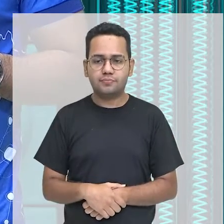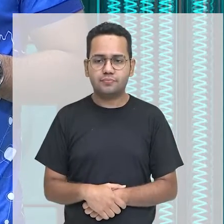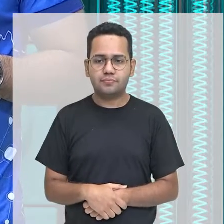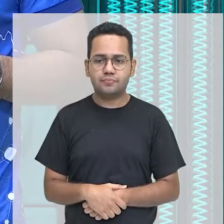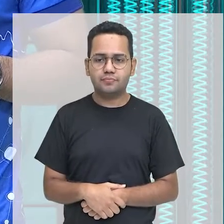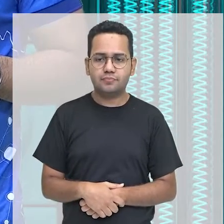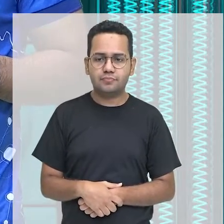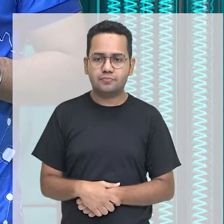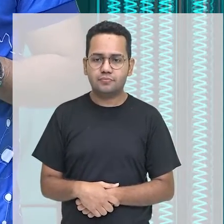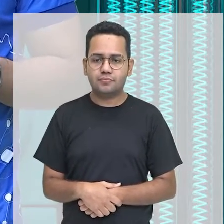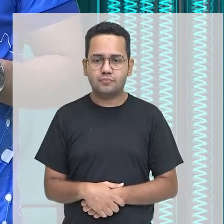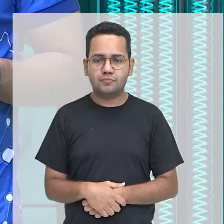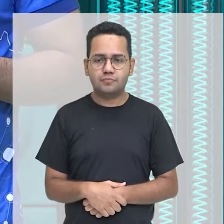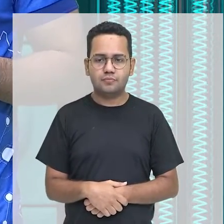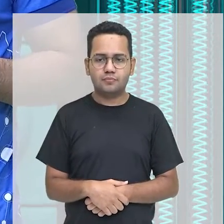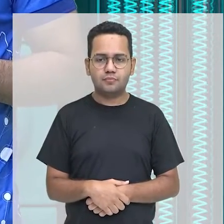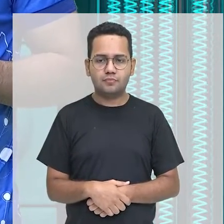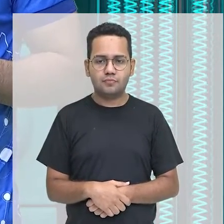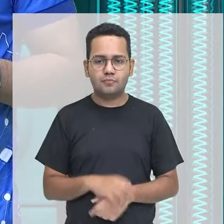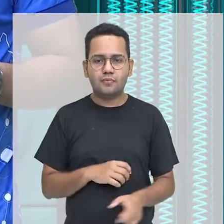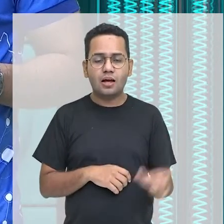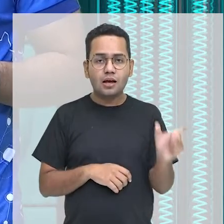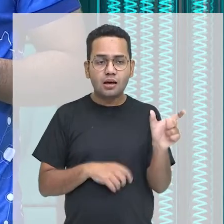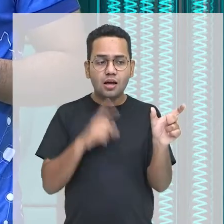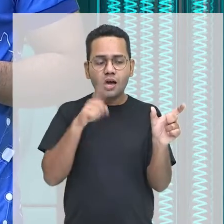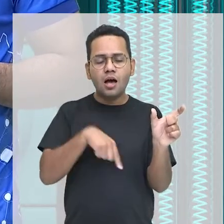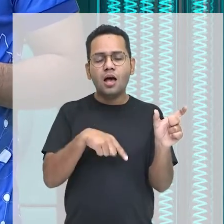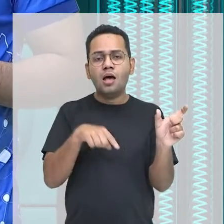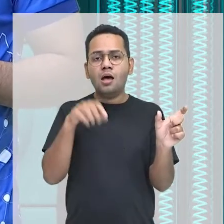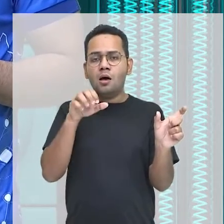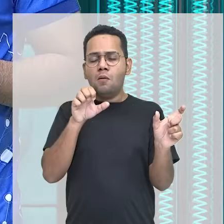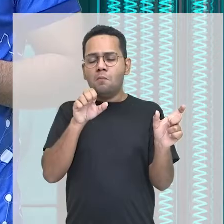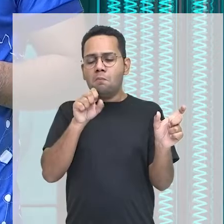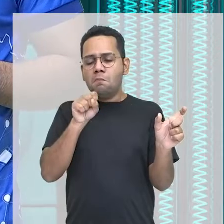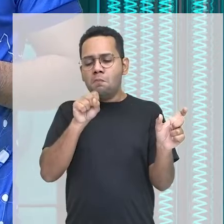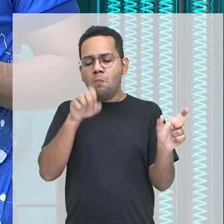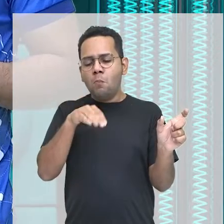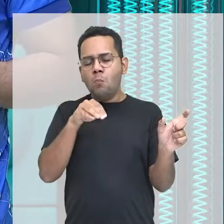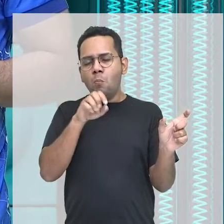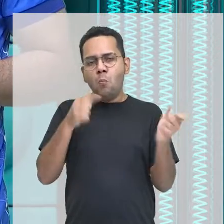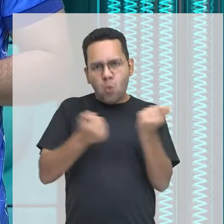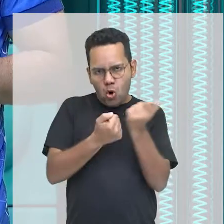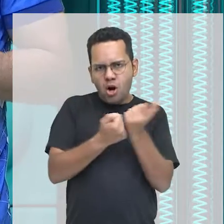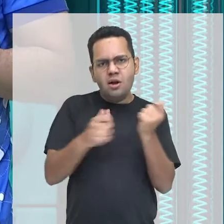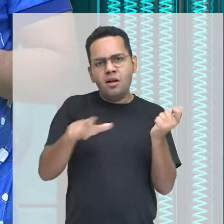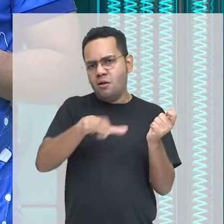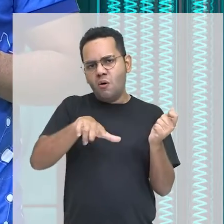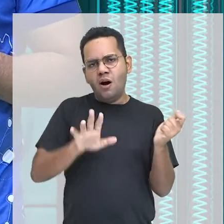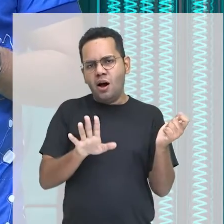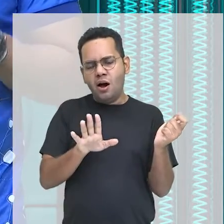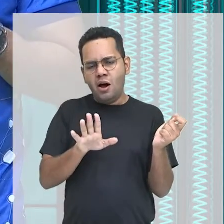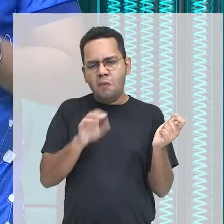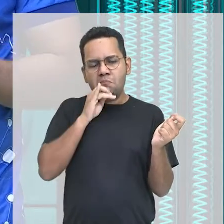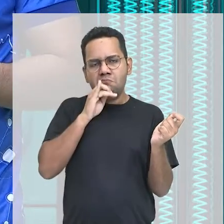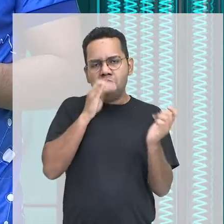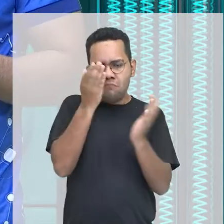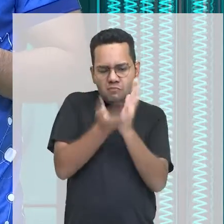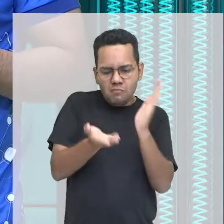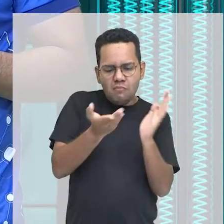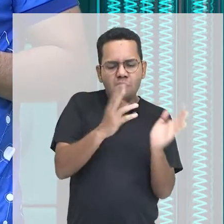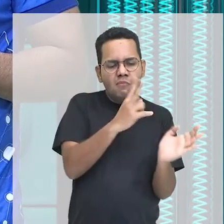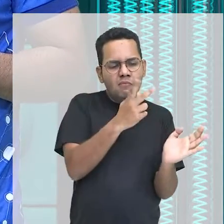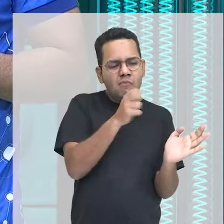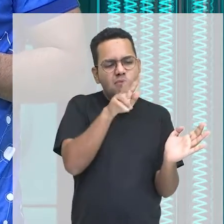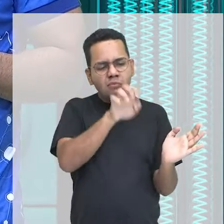verbo modal, e sim um verbo regular, um verbo normal, tá certo? Só que aí ele vai perder o to. Por exemplo, o verbo